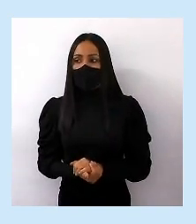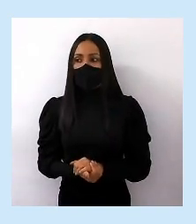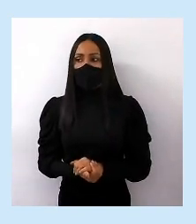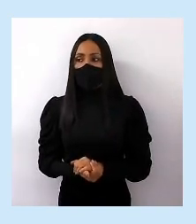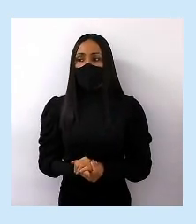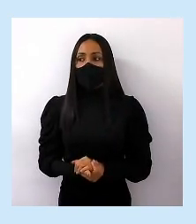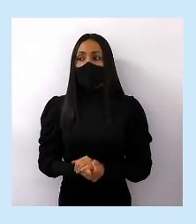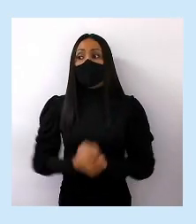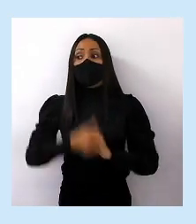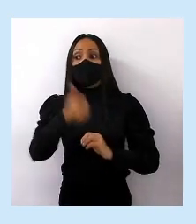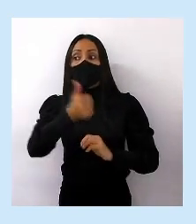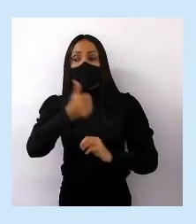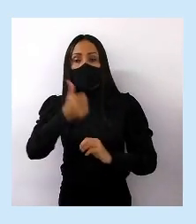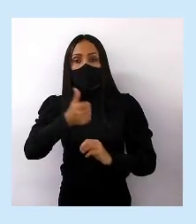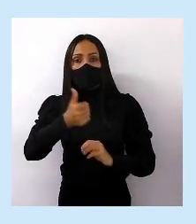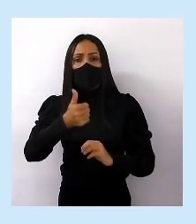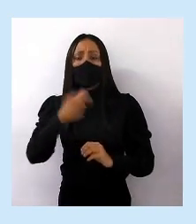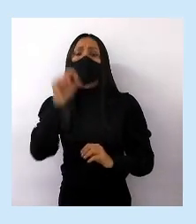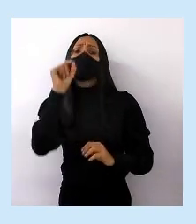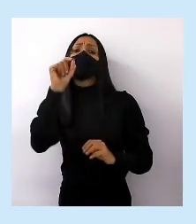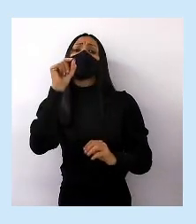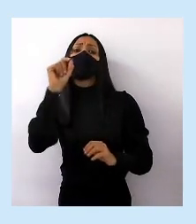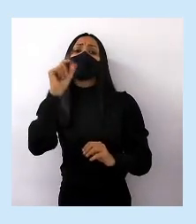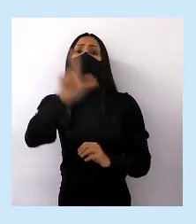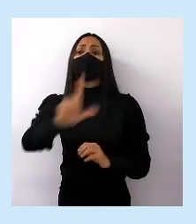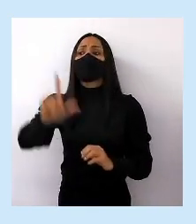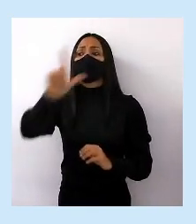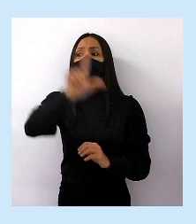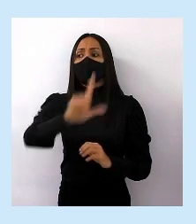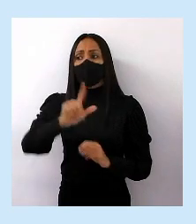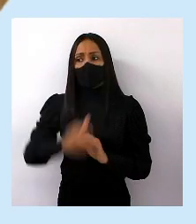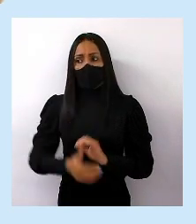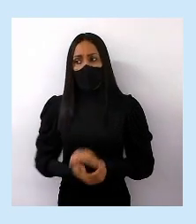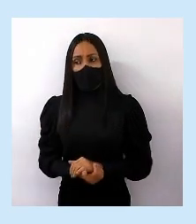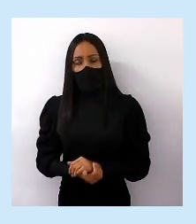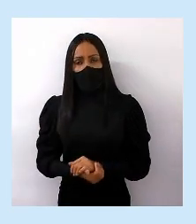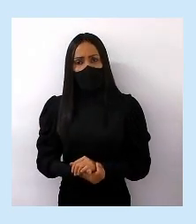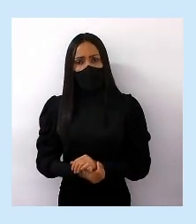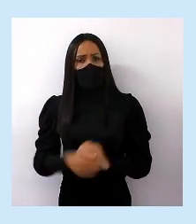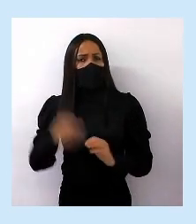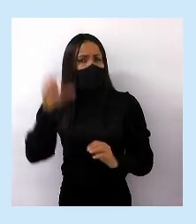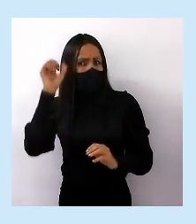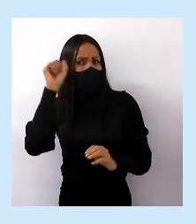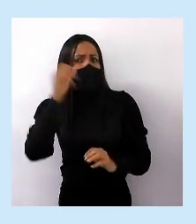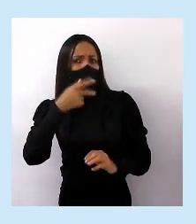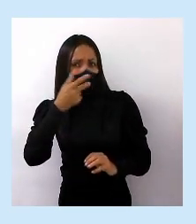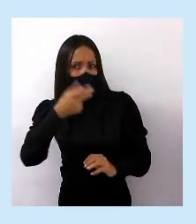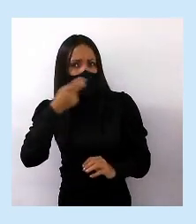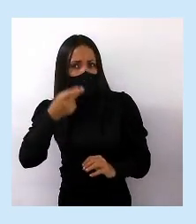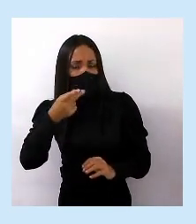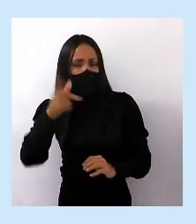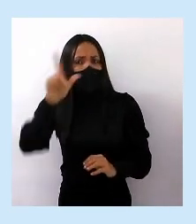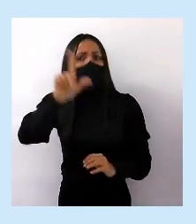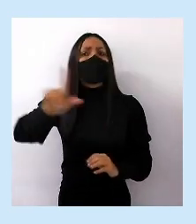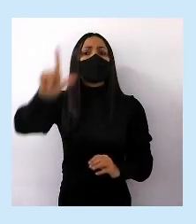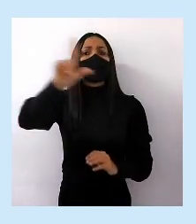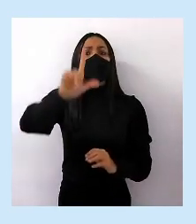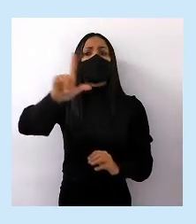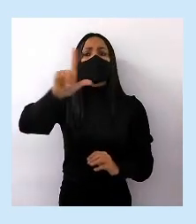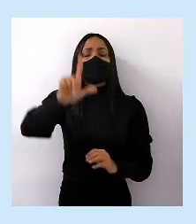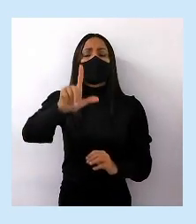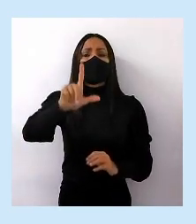Simbora! Primeiro, gente, o que é literatura? Você pode ter ouvido falar sobre essa palavra,